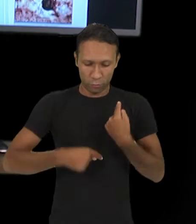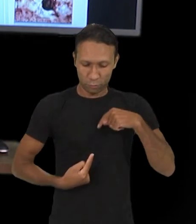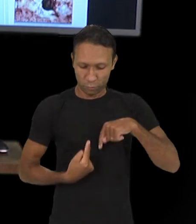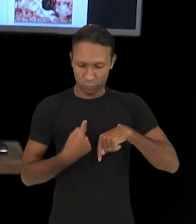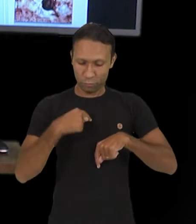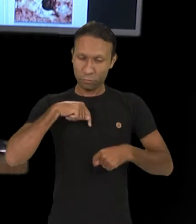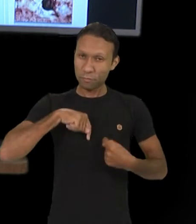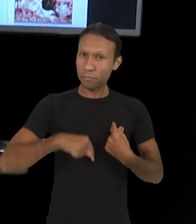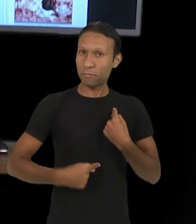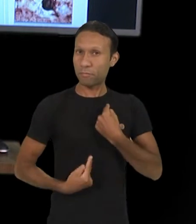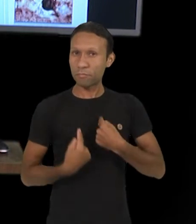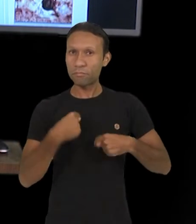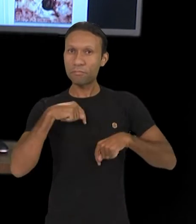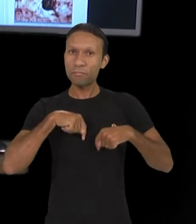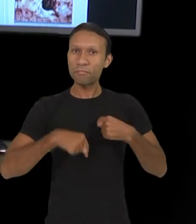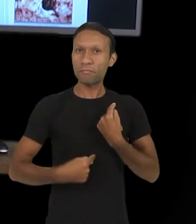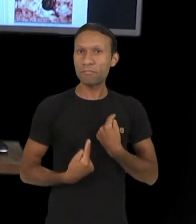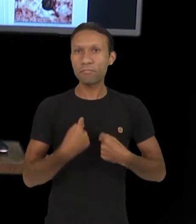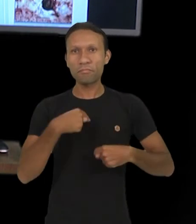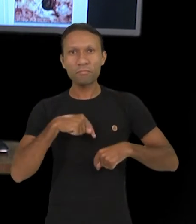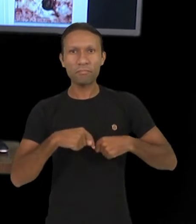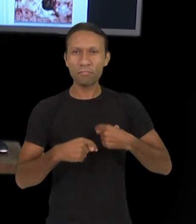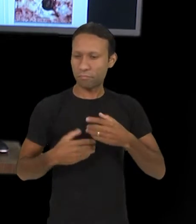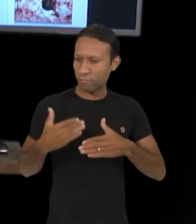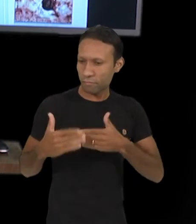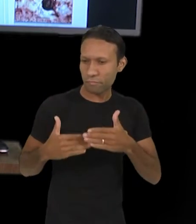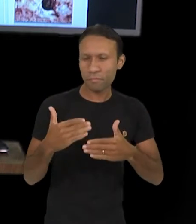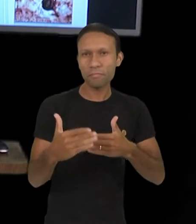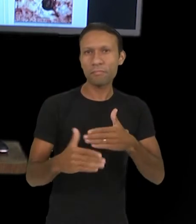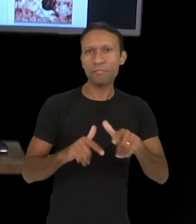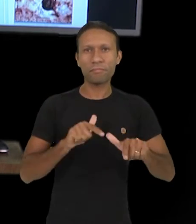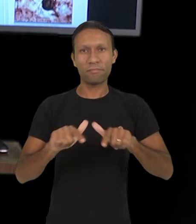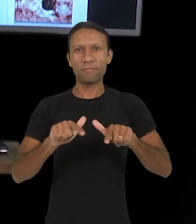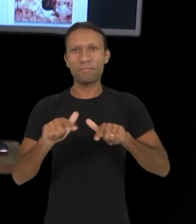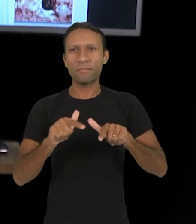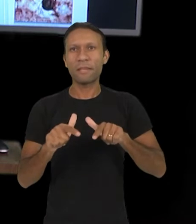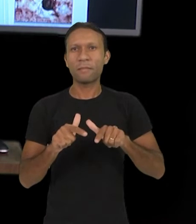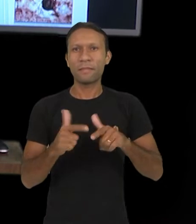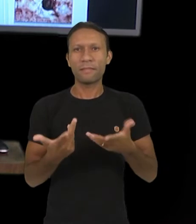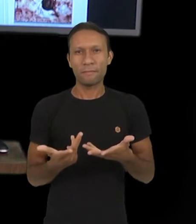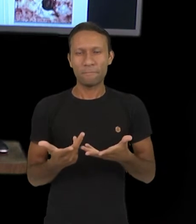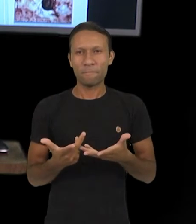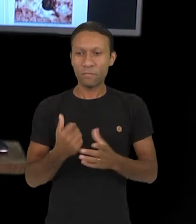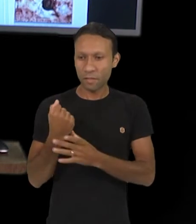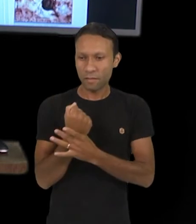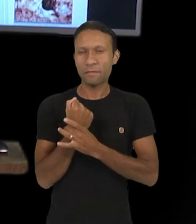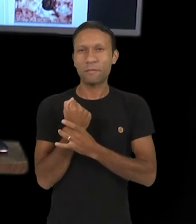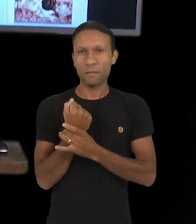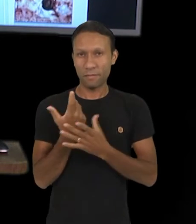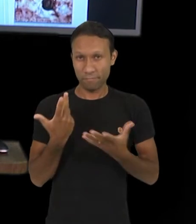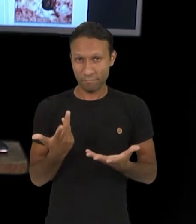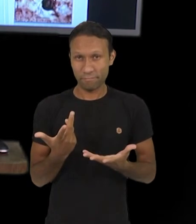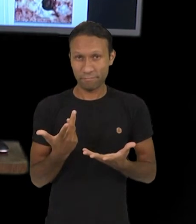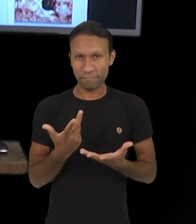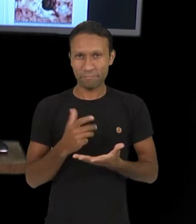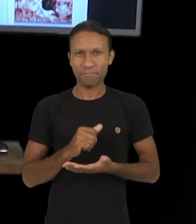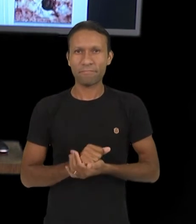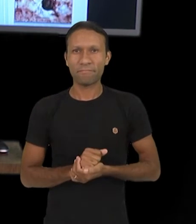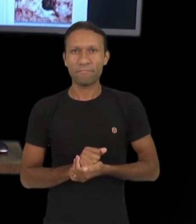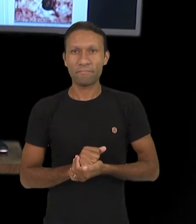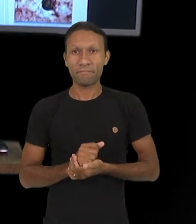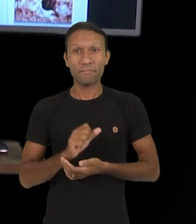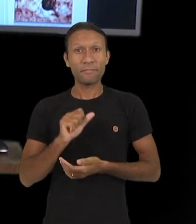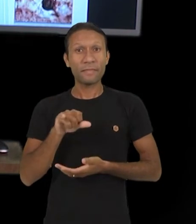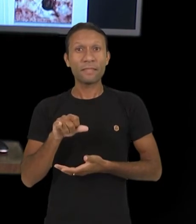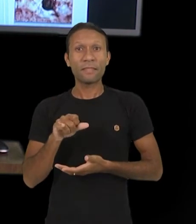suas células estão realizando o metabolismo necessário para que elas se mantenham funcionando. E a partir do